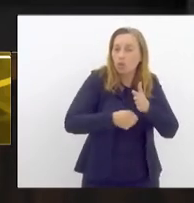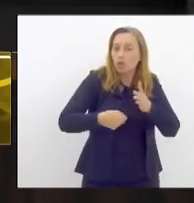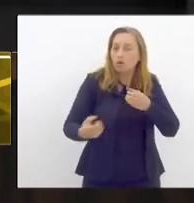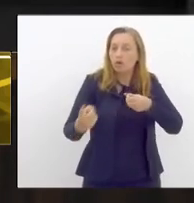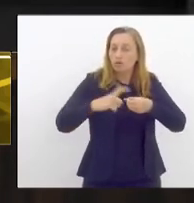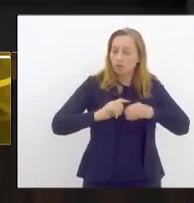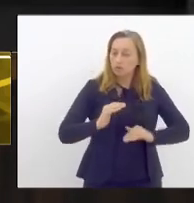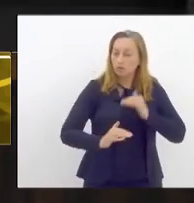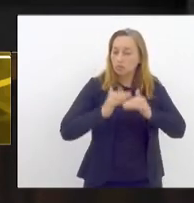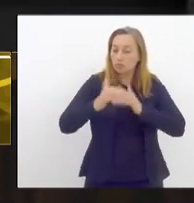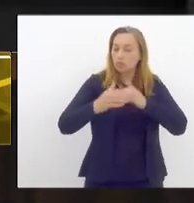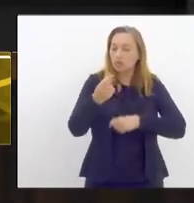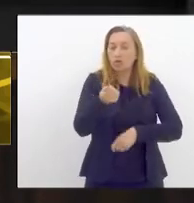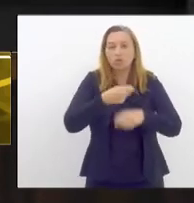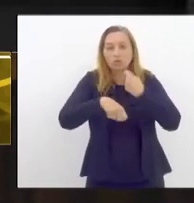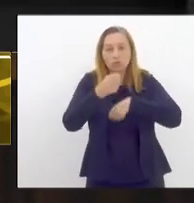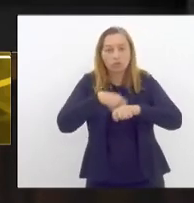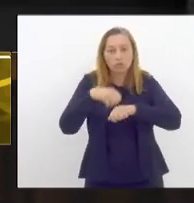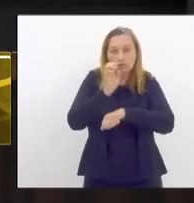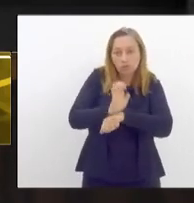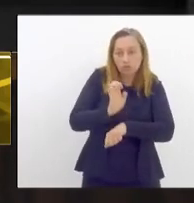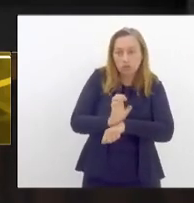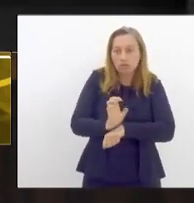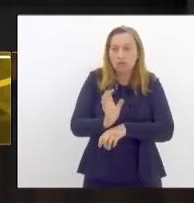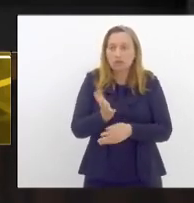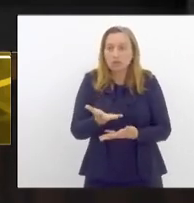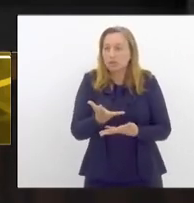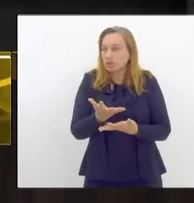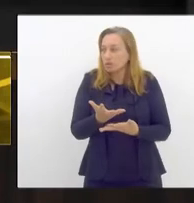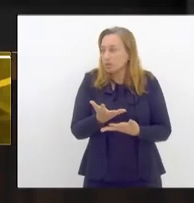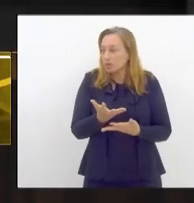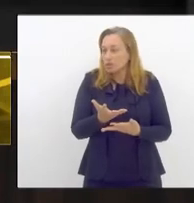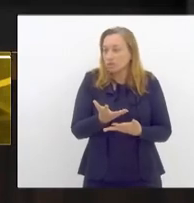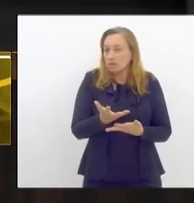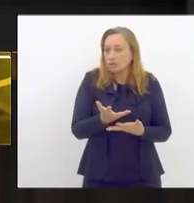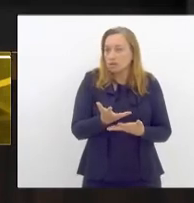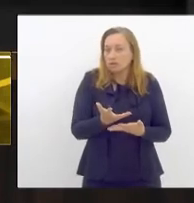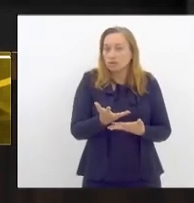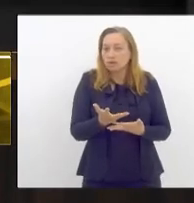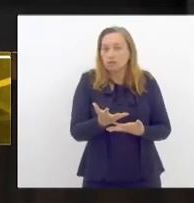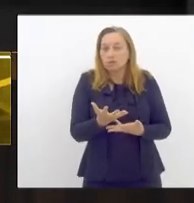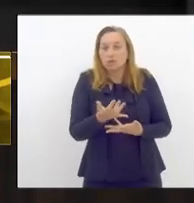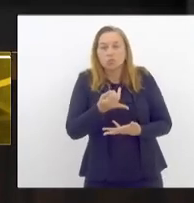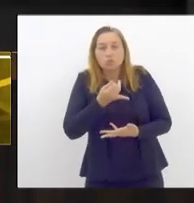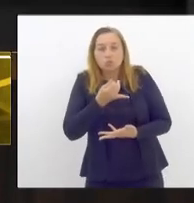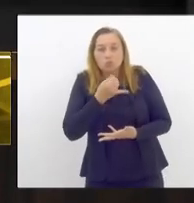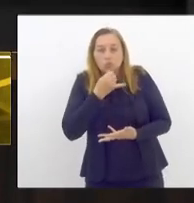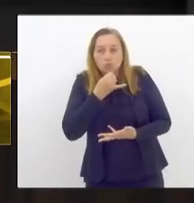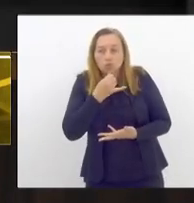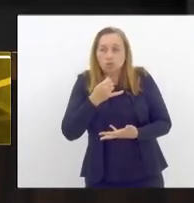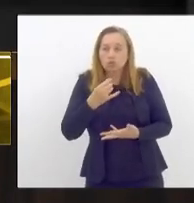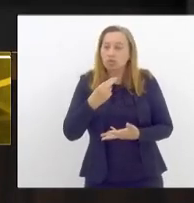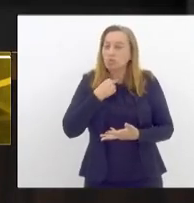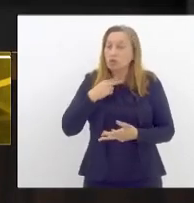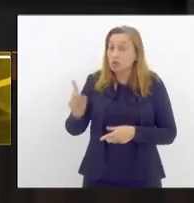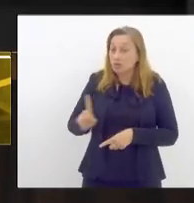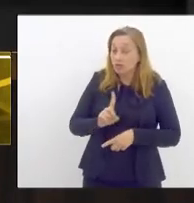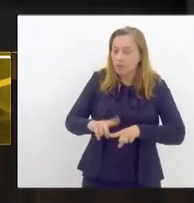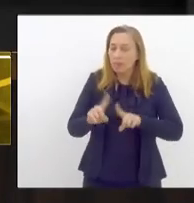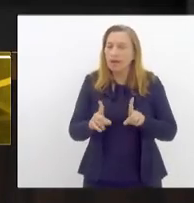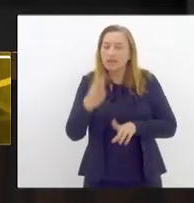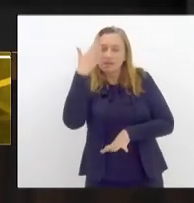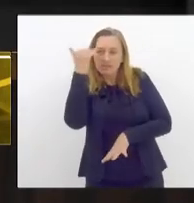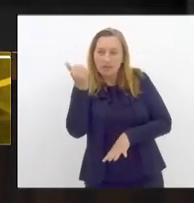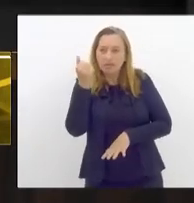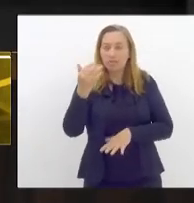econômico do Estado sinto muito não poder estar presente neste momento especial mas saiba da minha